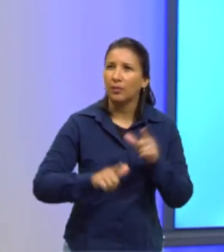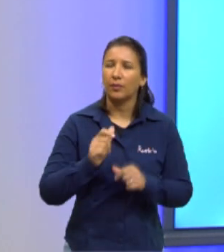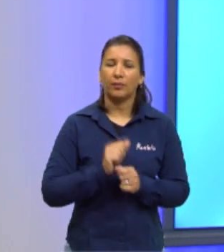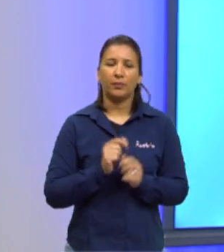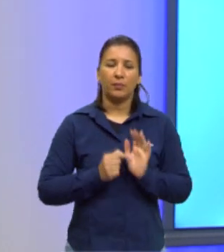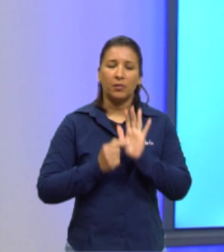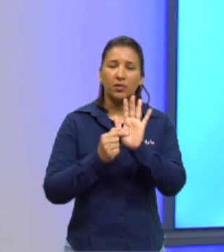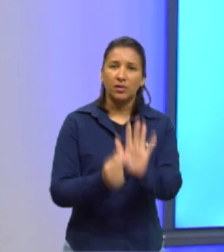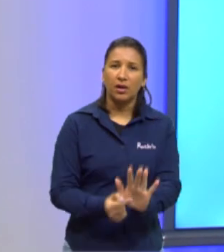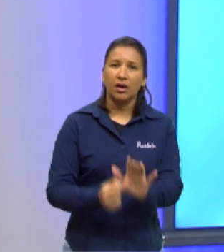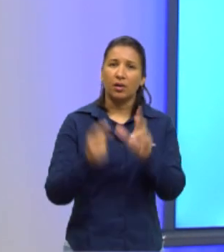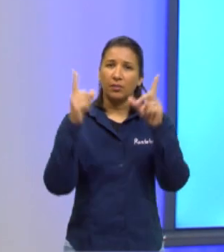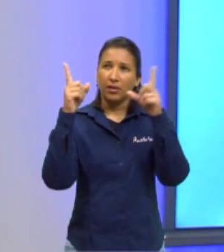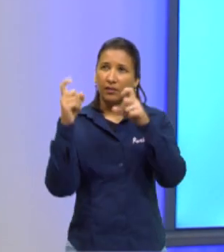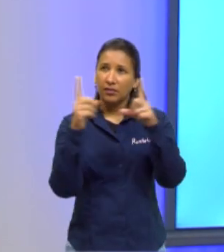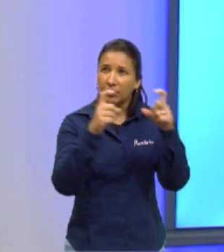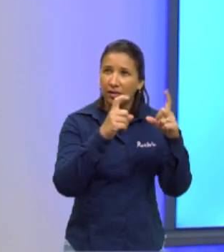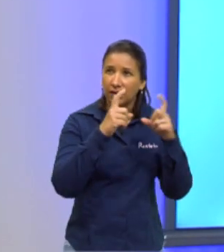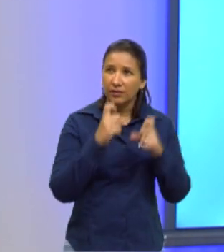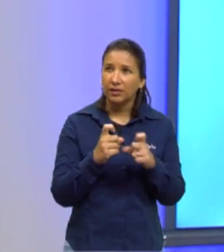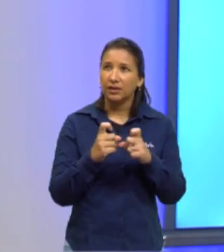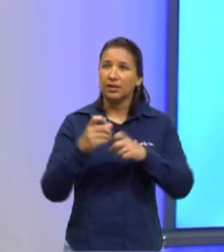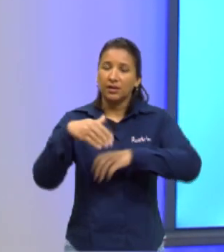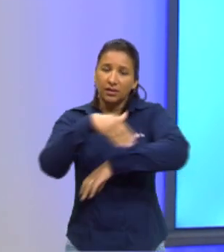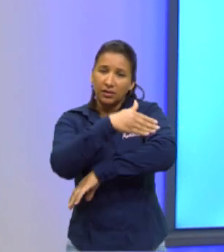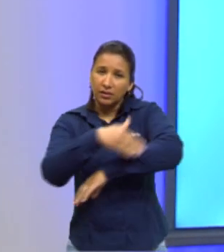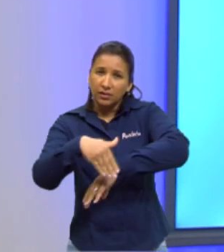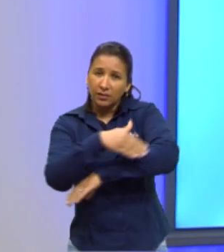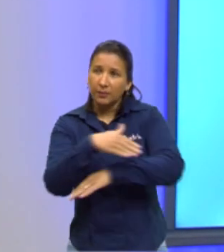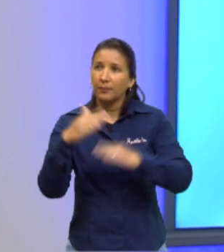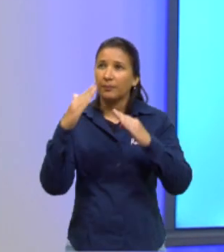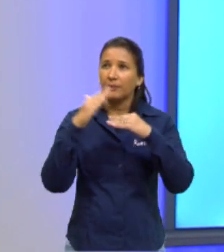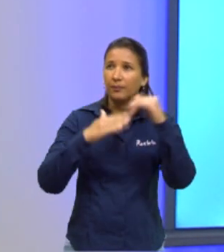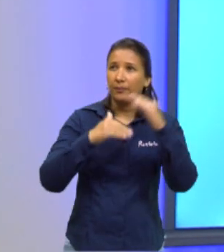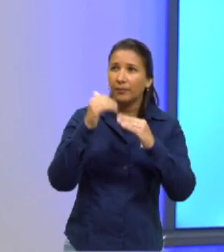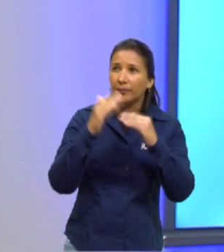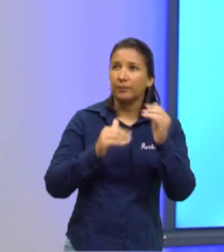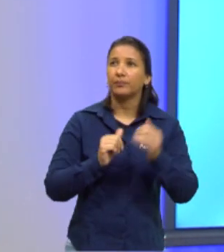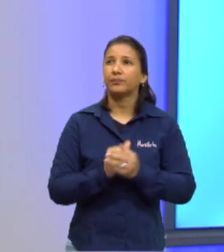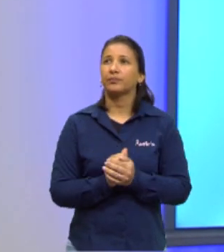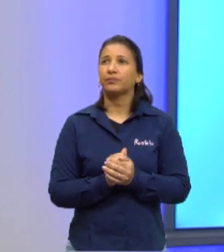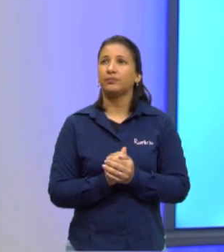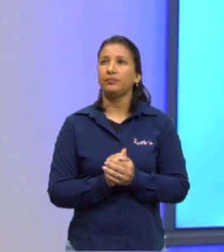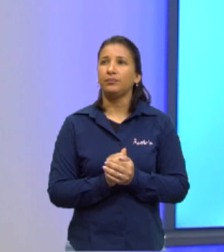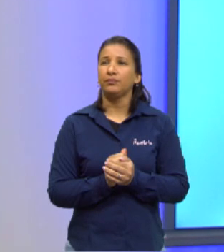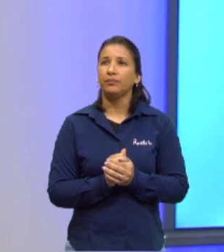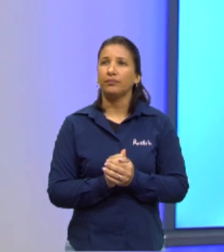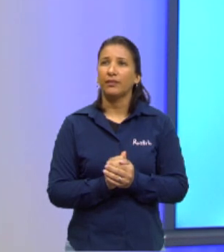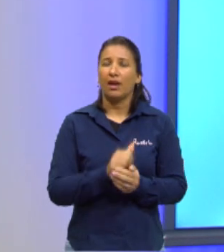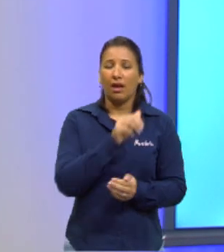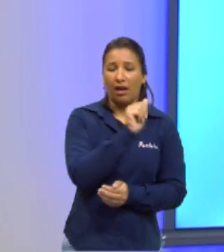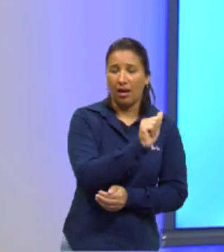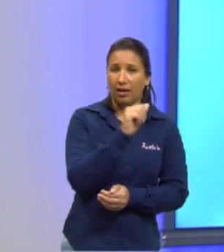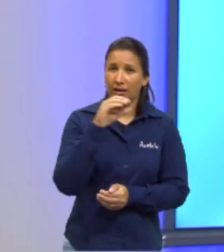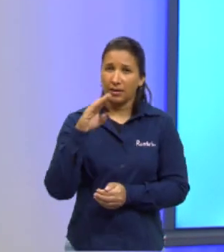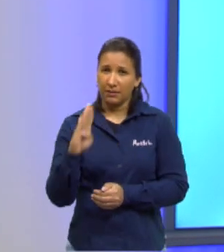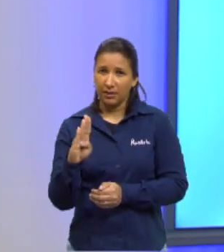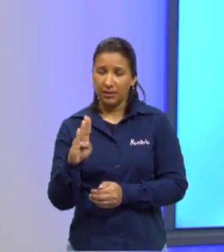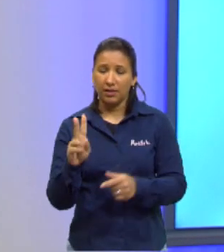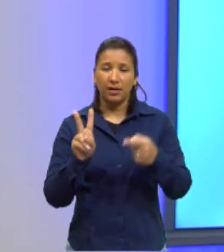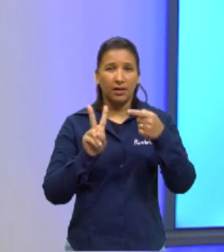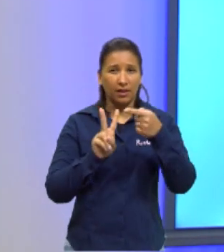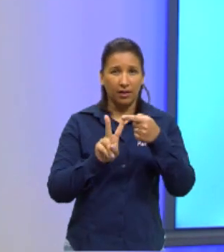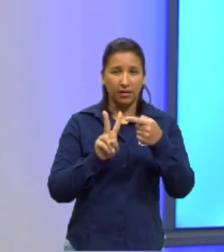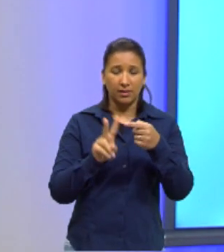construção localizada na rua 15 de novembro, número N. Tal que A e B são as raízes